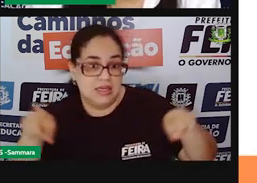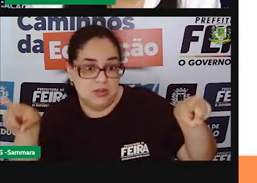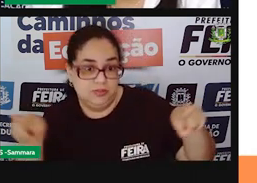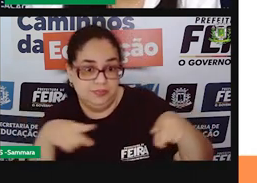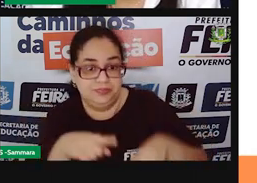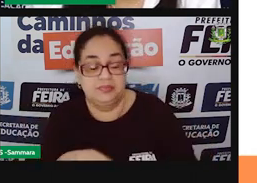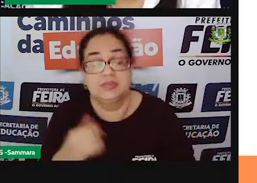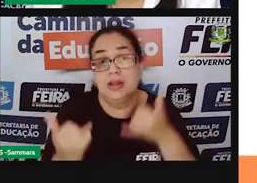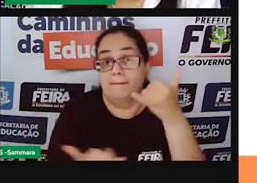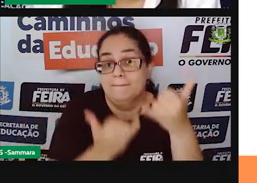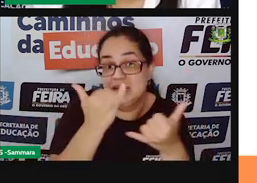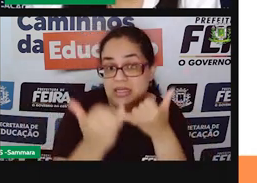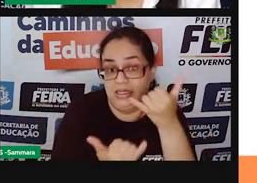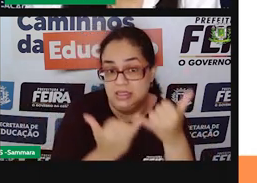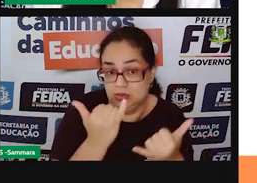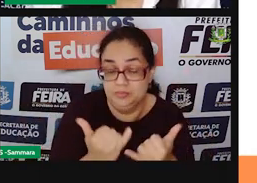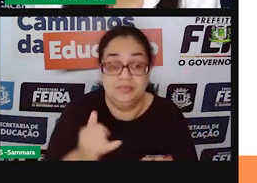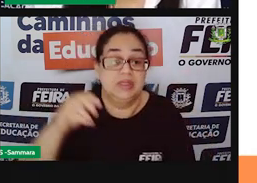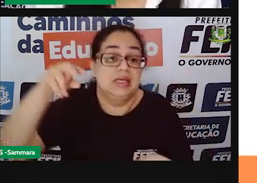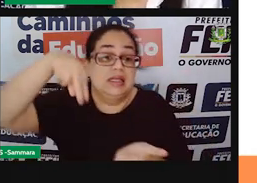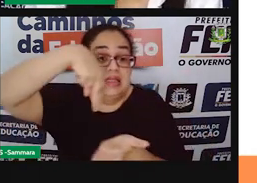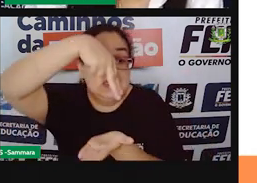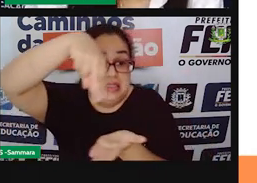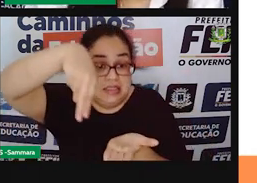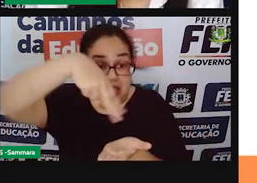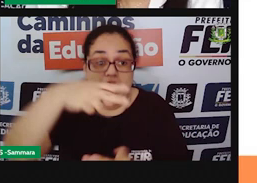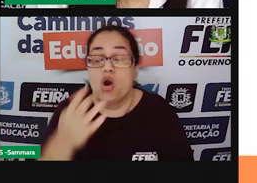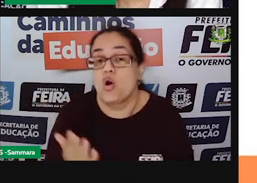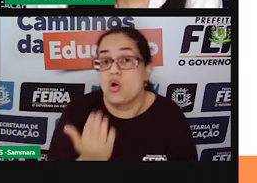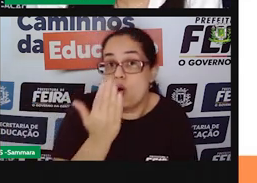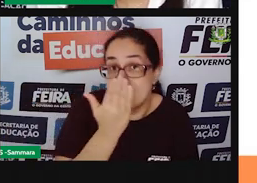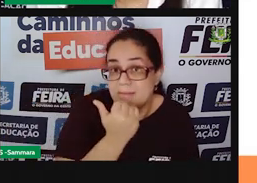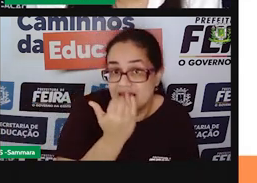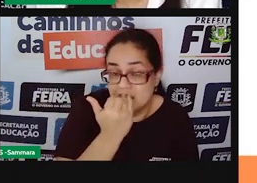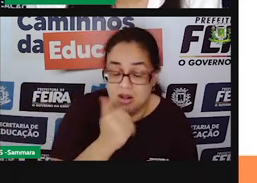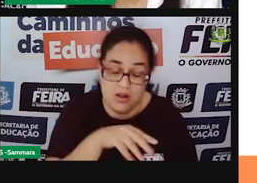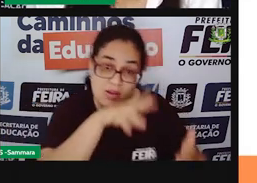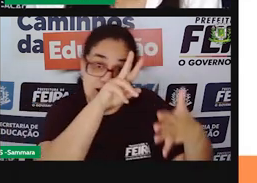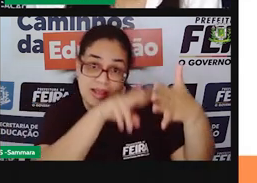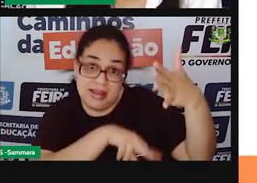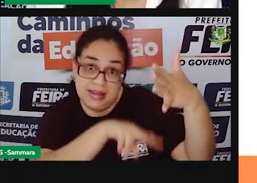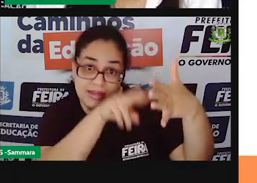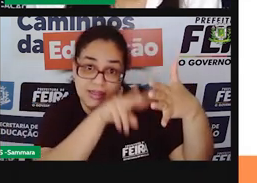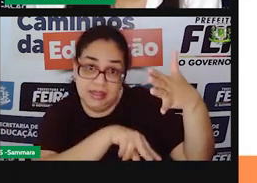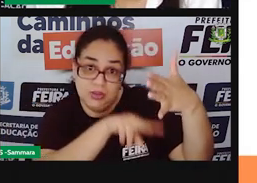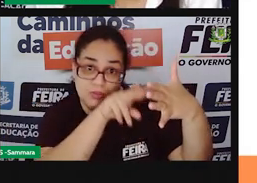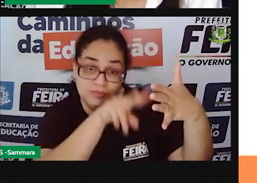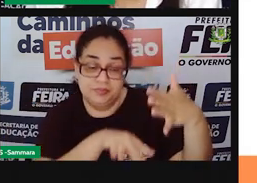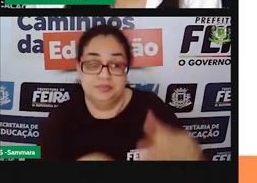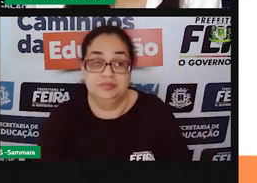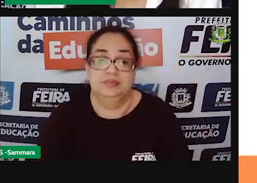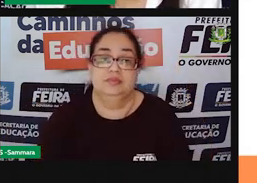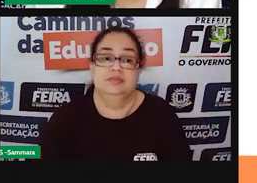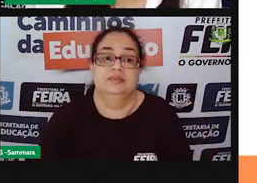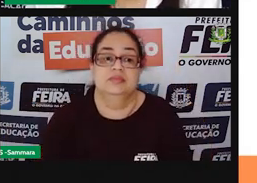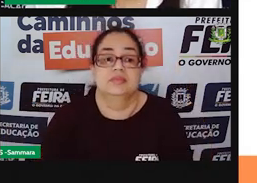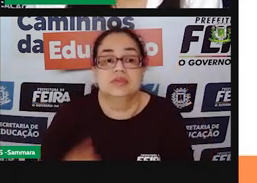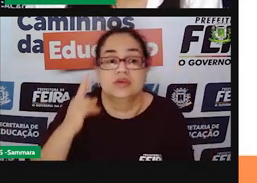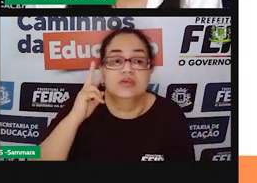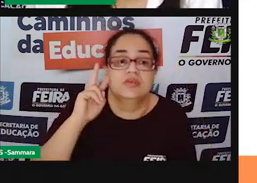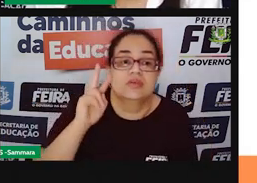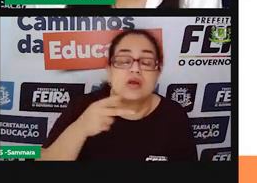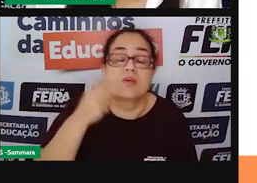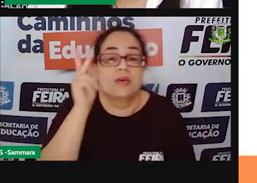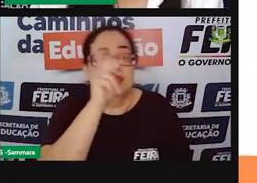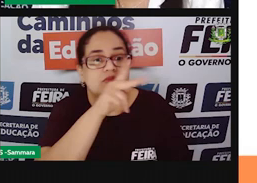Cantarão, brincarão, dançarão, comerão e lerão. Vamos aí falar como